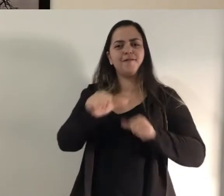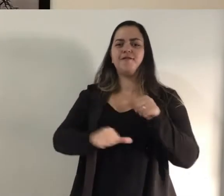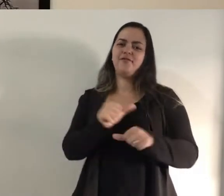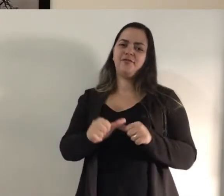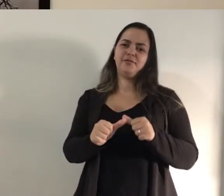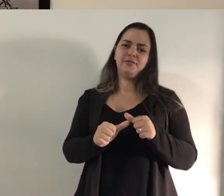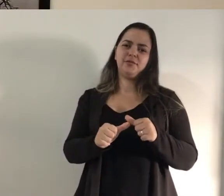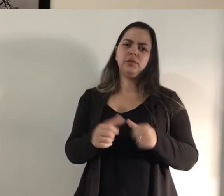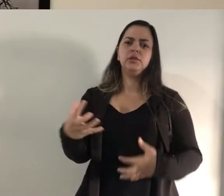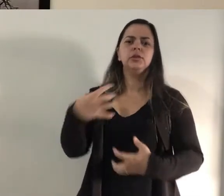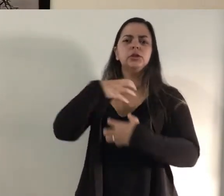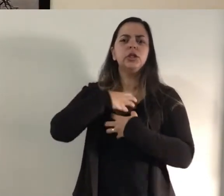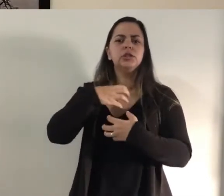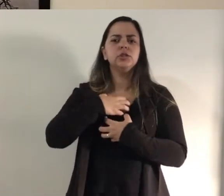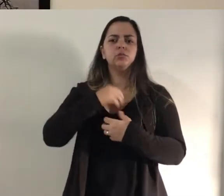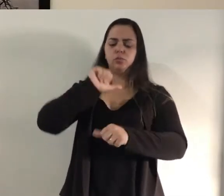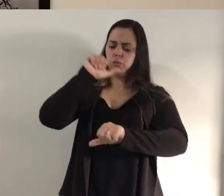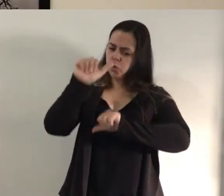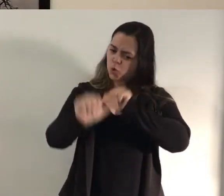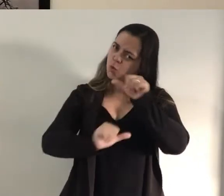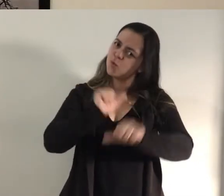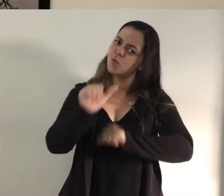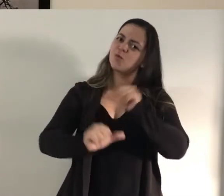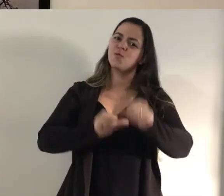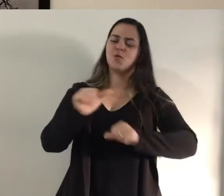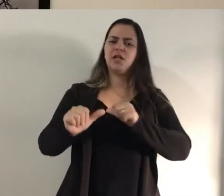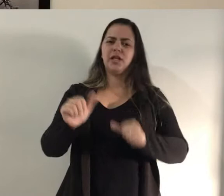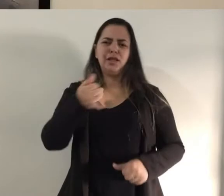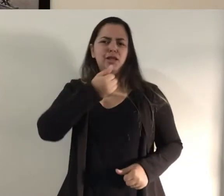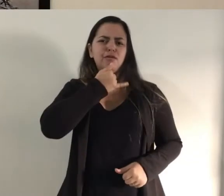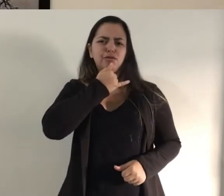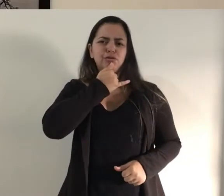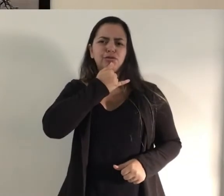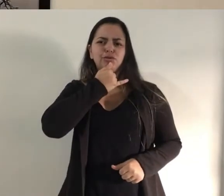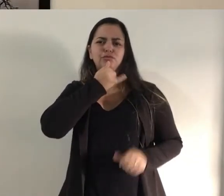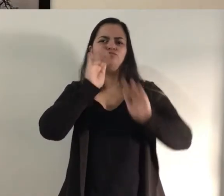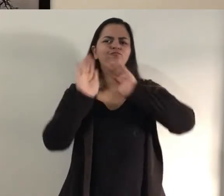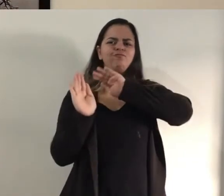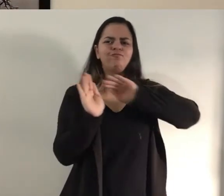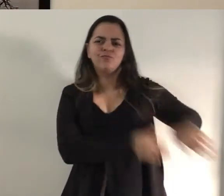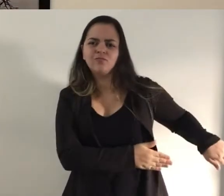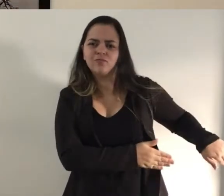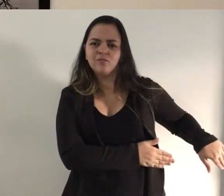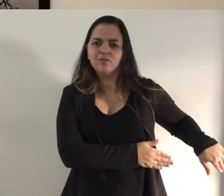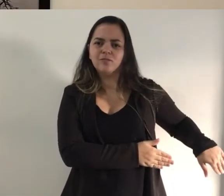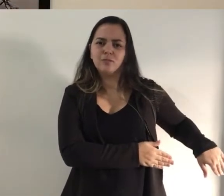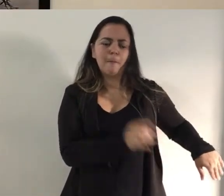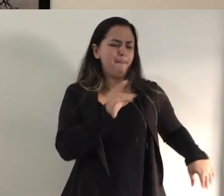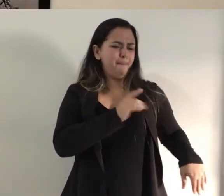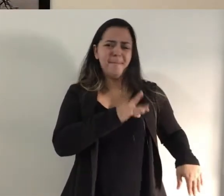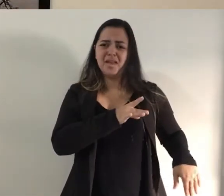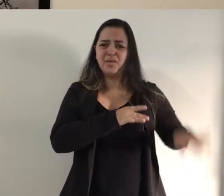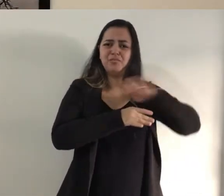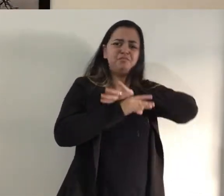sentimentos são transformados, onde a tristeza dominava, ela vai embora. O medo dominava, ele vai embora